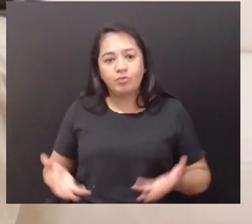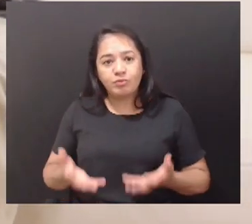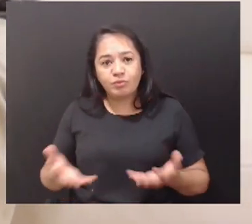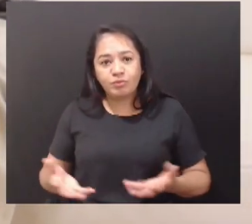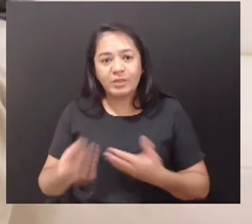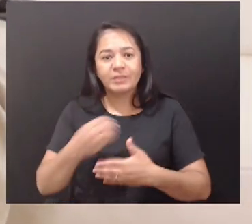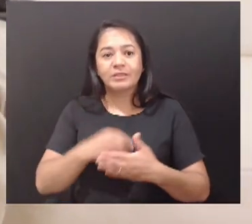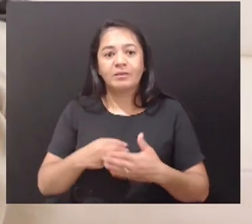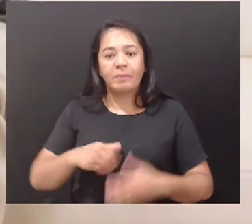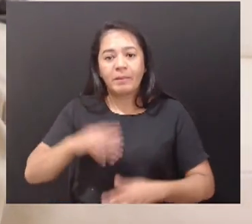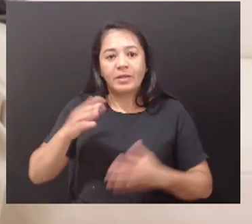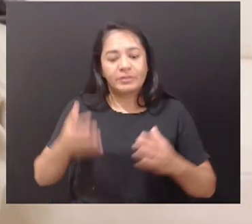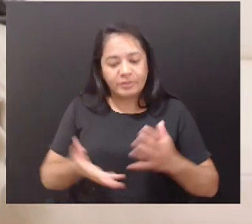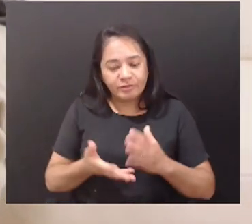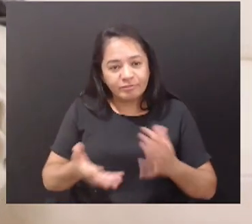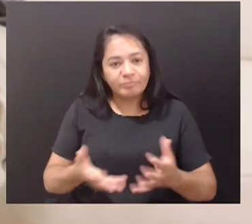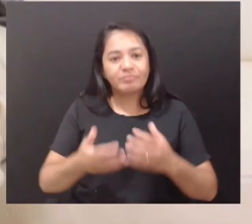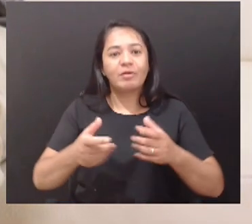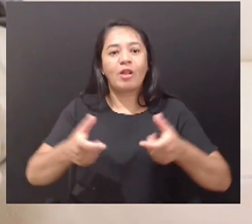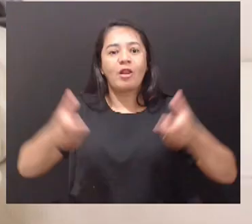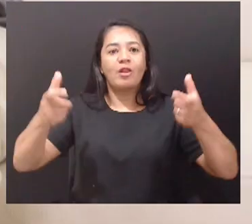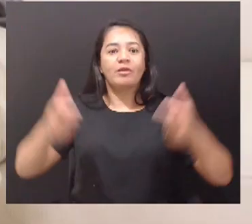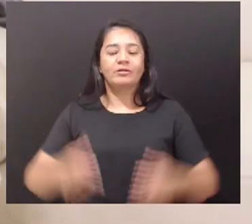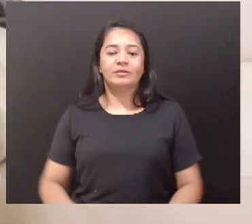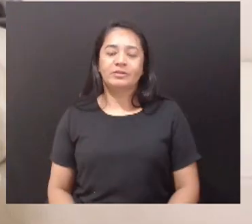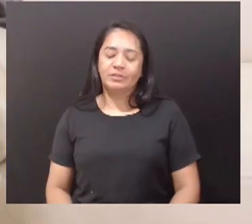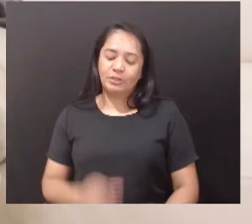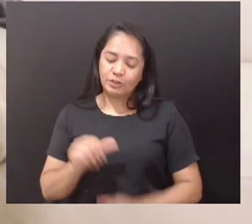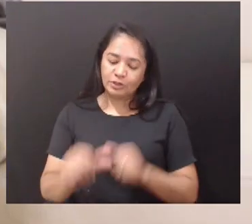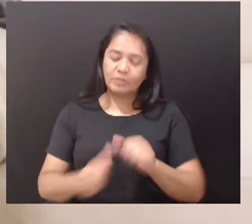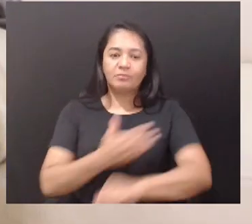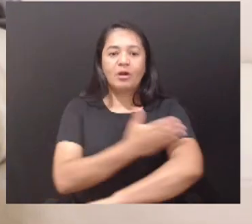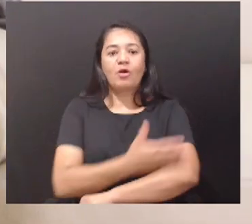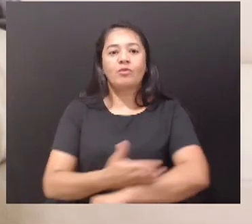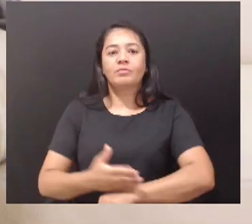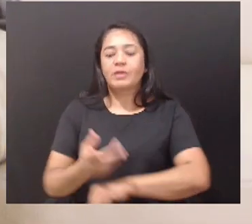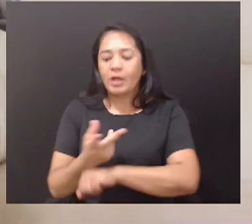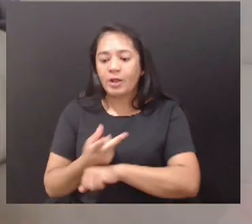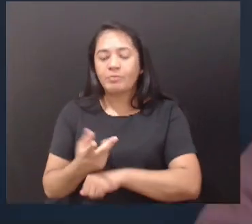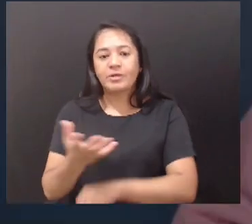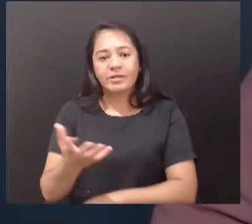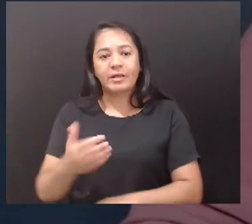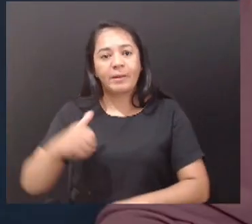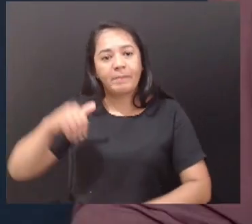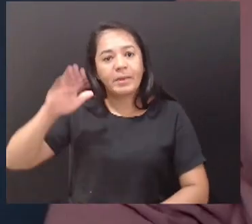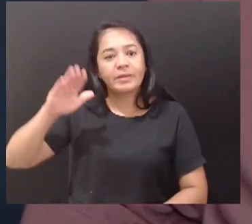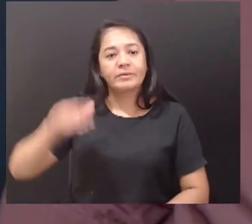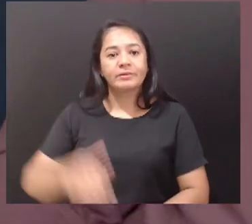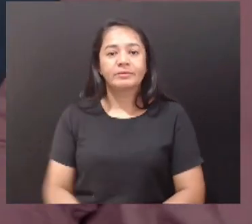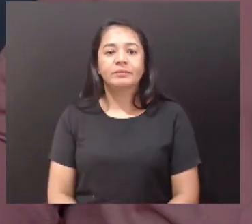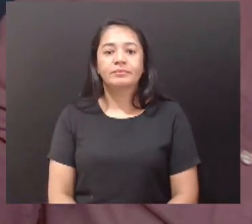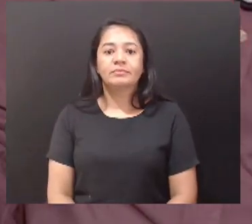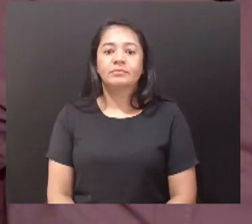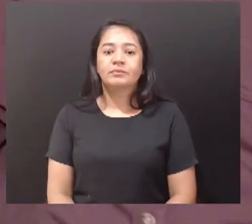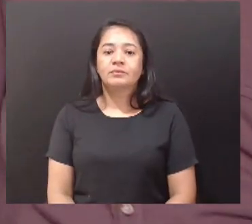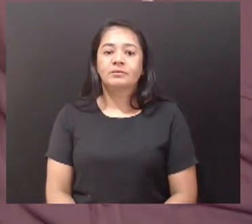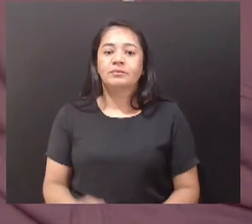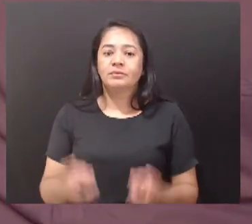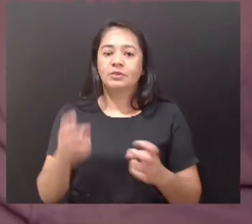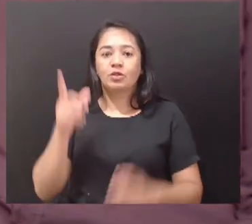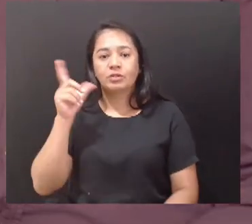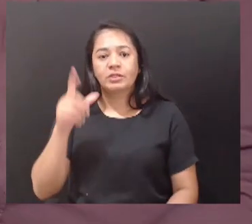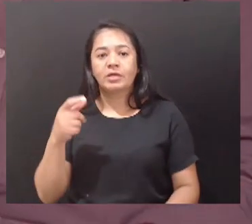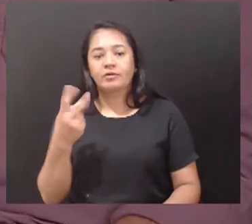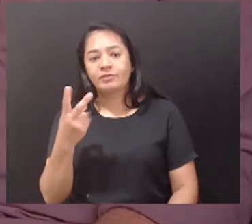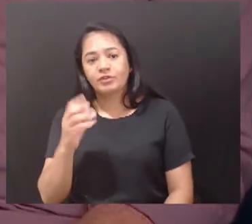mais ela investe, mais cresce. Então, aquilo se torna de fato algo que ela busca e quer cada vez mais. E aí, quando ela vê, ela consegue investir 20% da renda